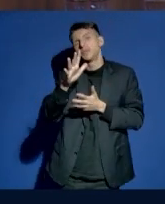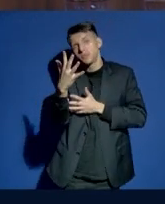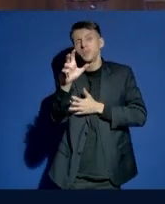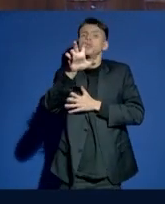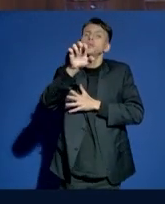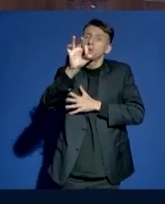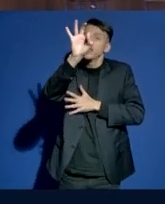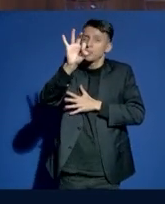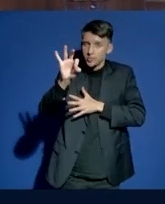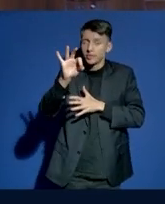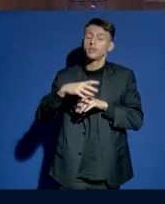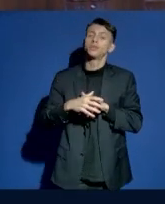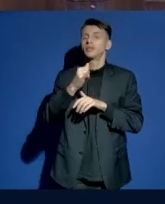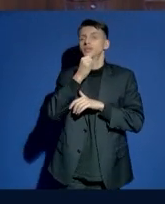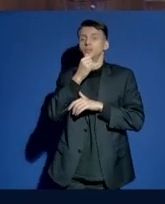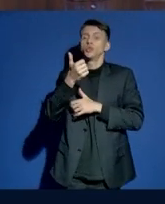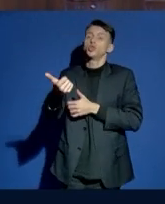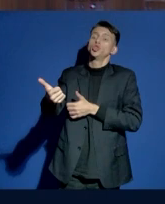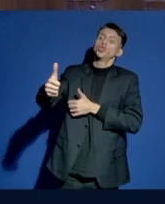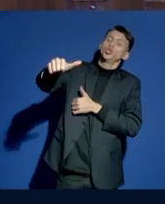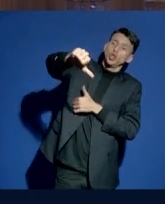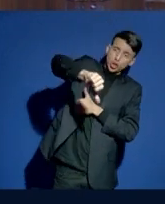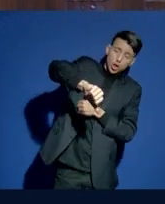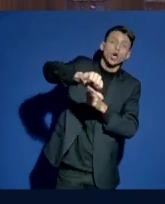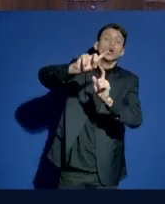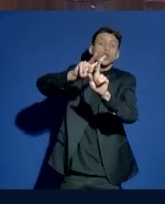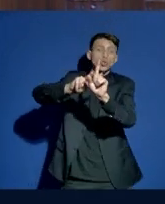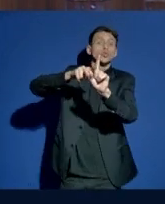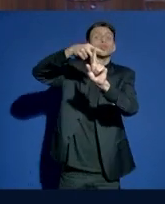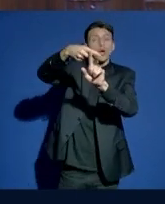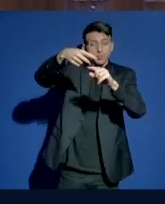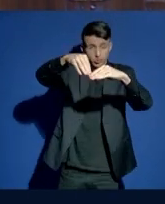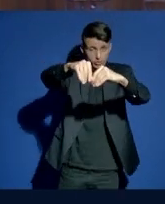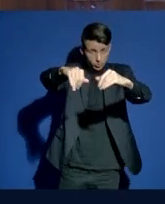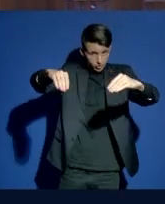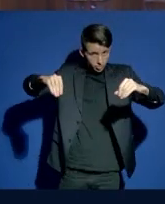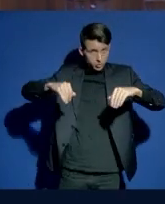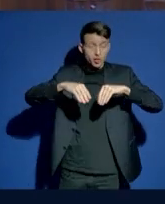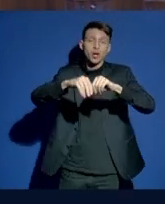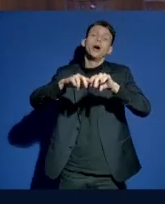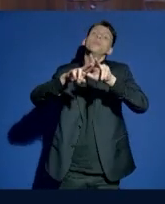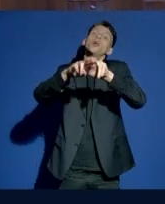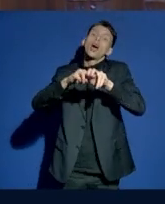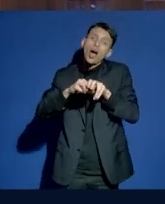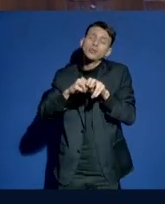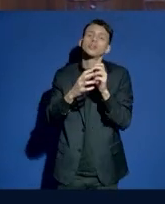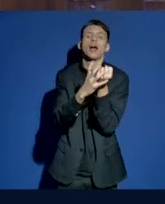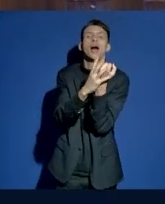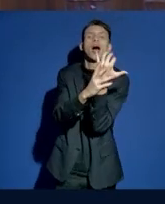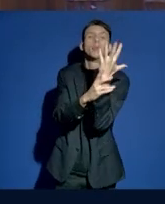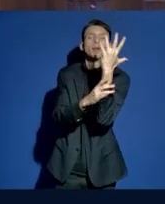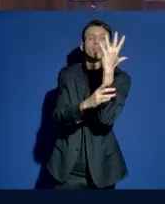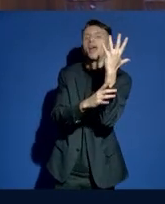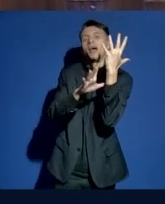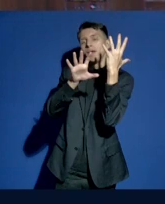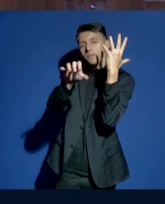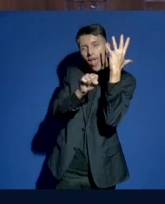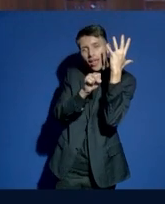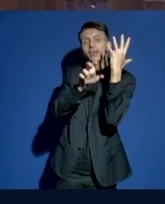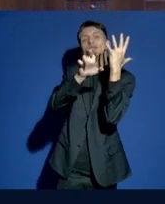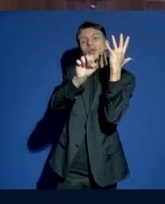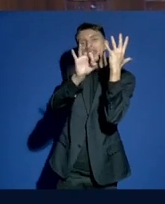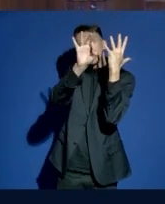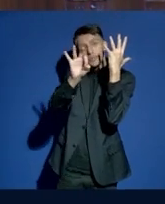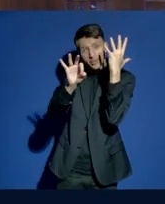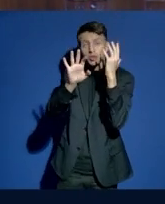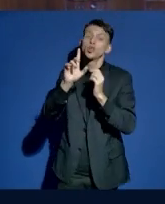50%. Então, se joga o dobro de fertilizantes no solo, porque a planta aproveita metade. E nós desenvolvemos um produto